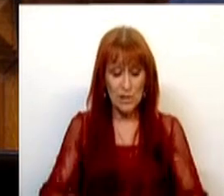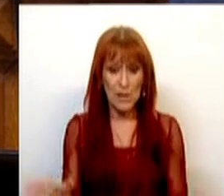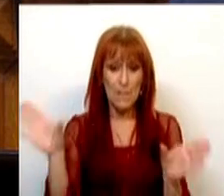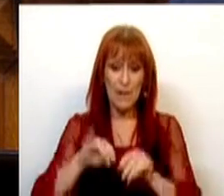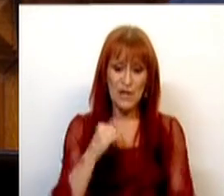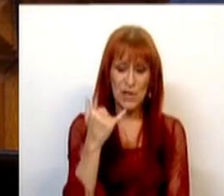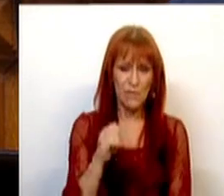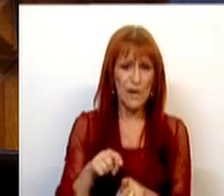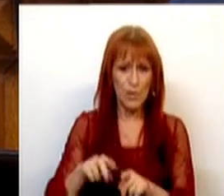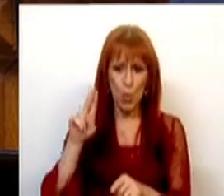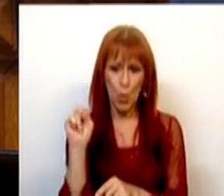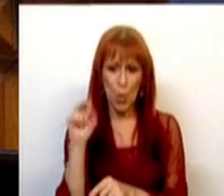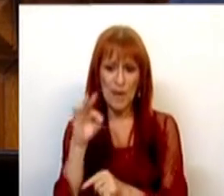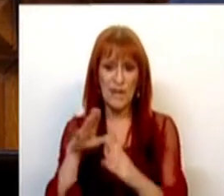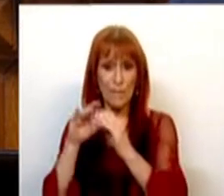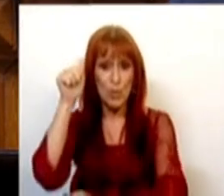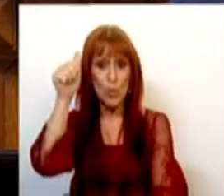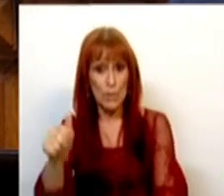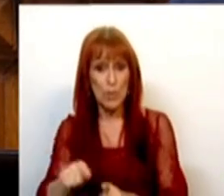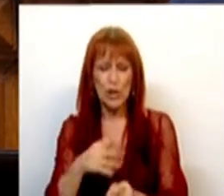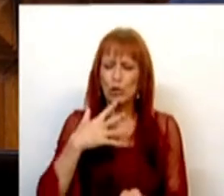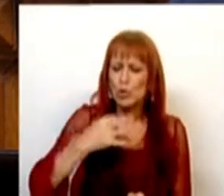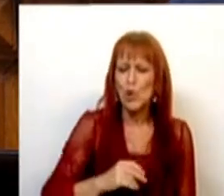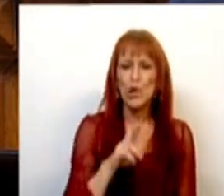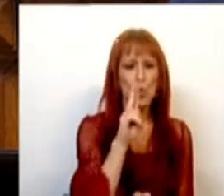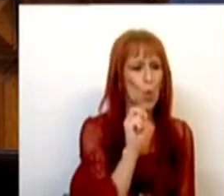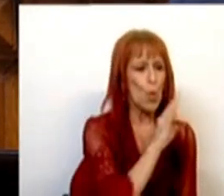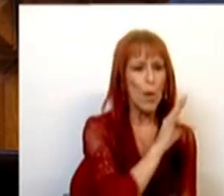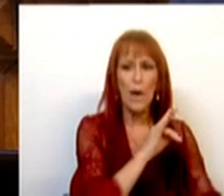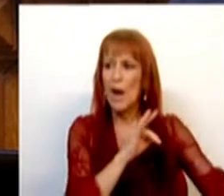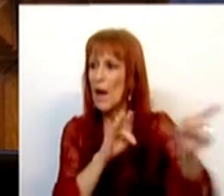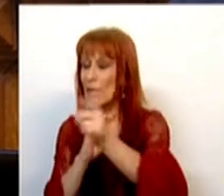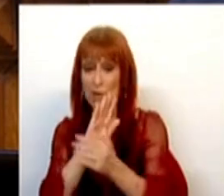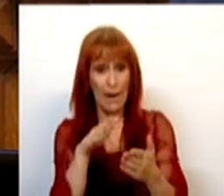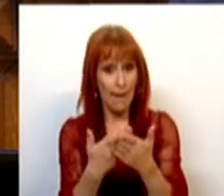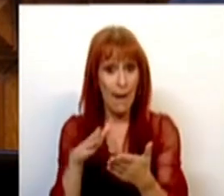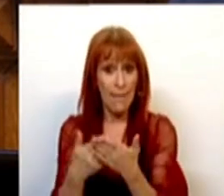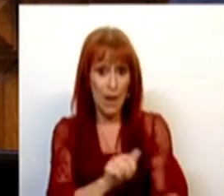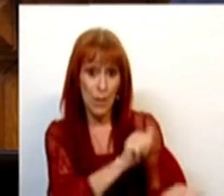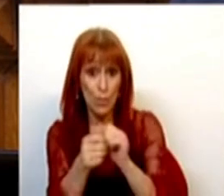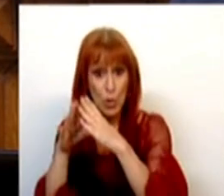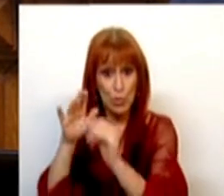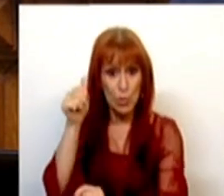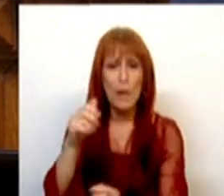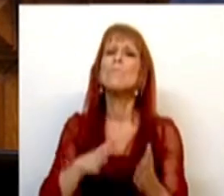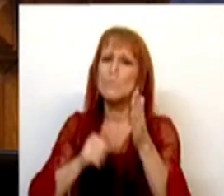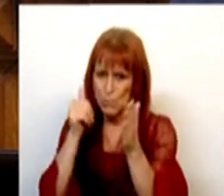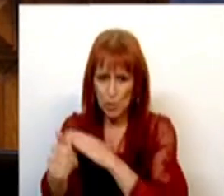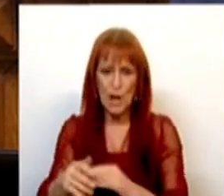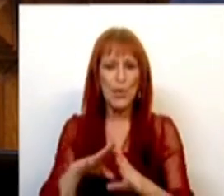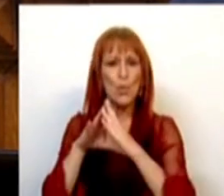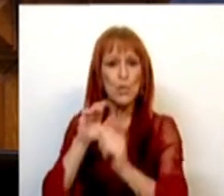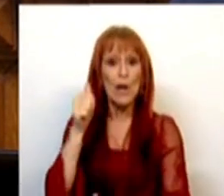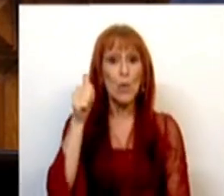mais de 20 USFs da modelo B, ou seja, todas as USFs que se tinham candidatado a modelo B passaram ao modelo B. Muito bem.